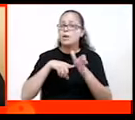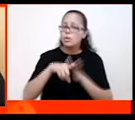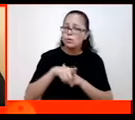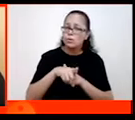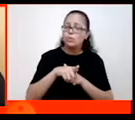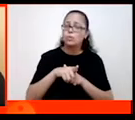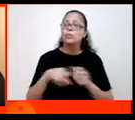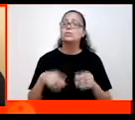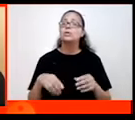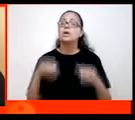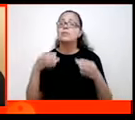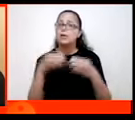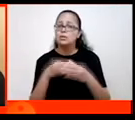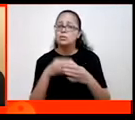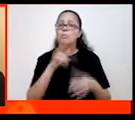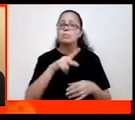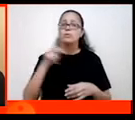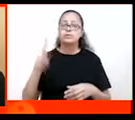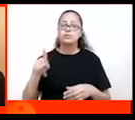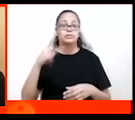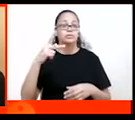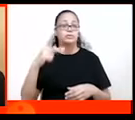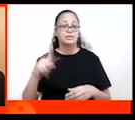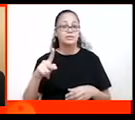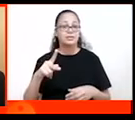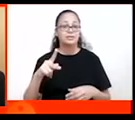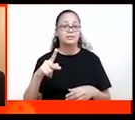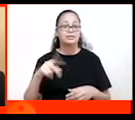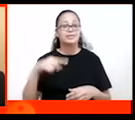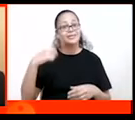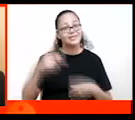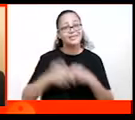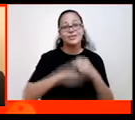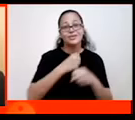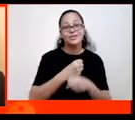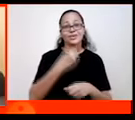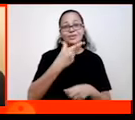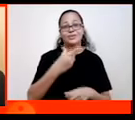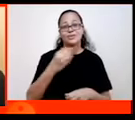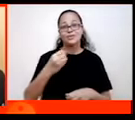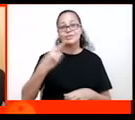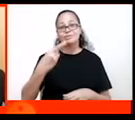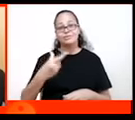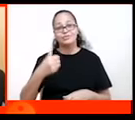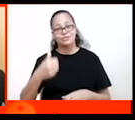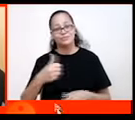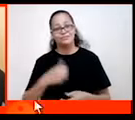né, da turma de vocês, ao tutor. E é isso, e até 2021.